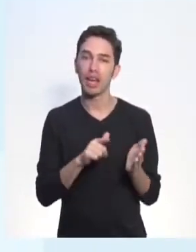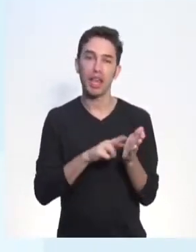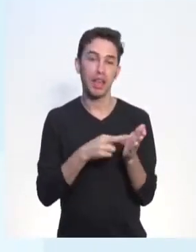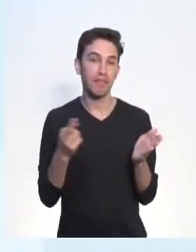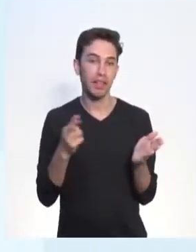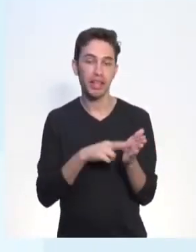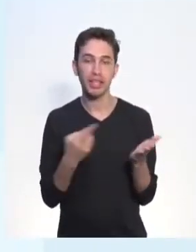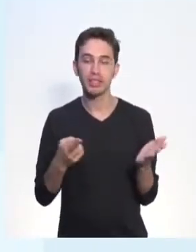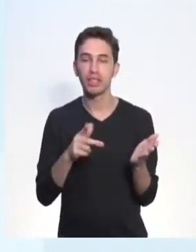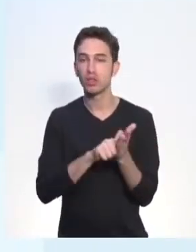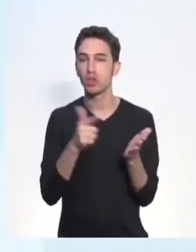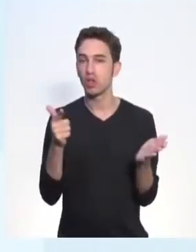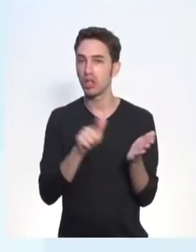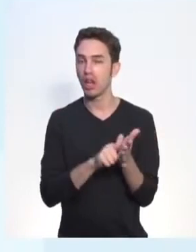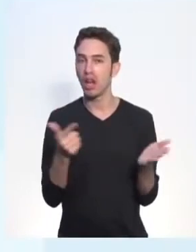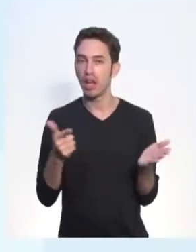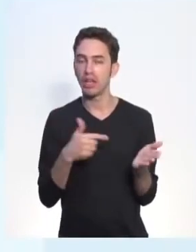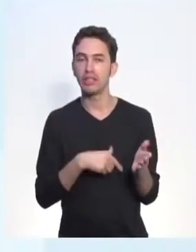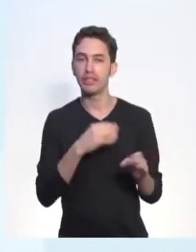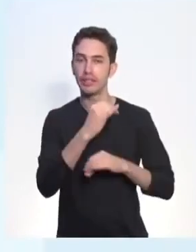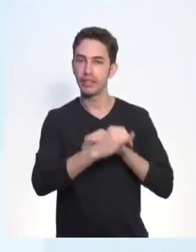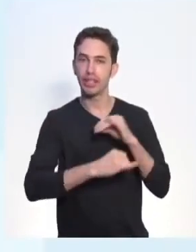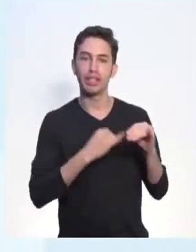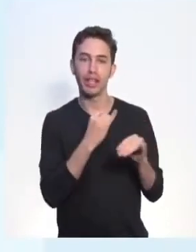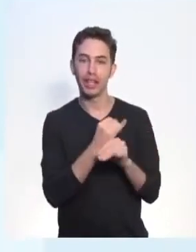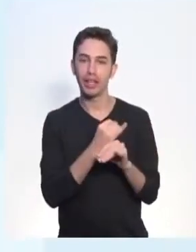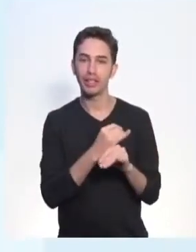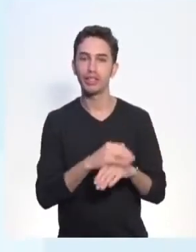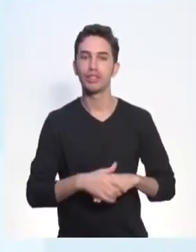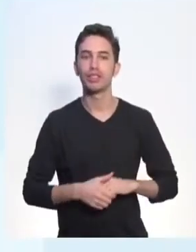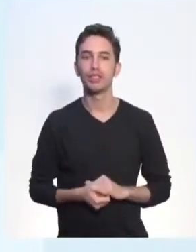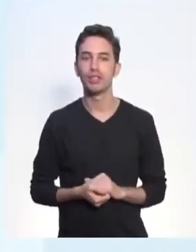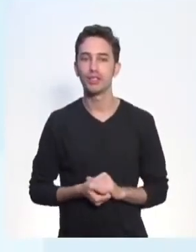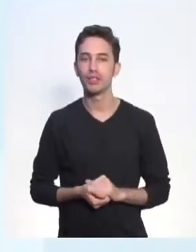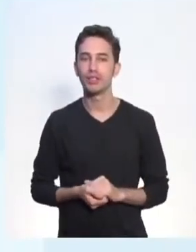revista, jornais, internet. Revistas,